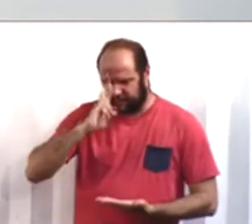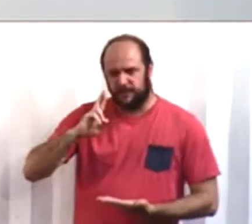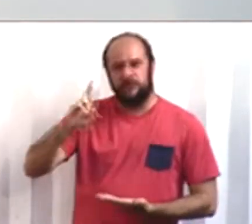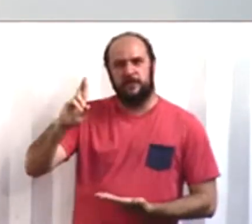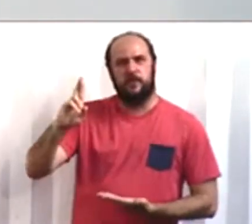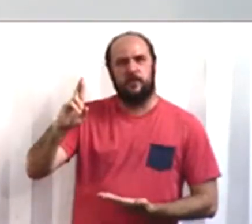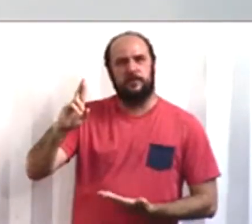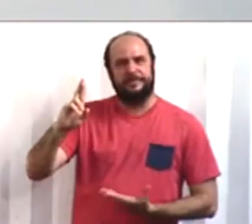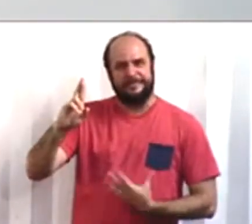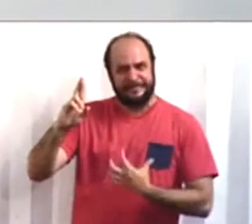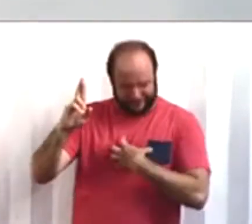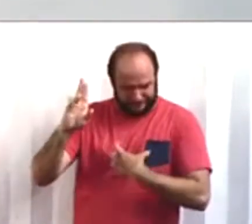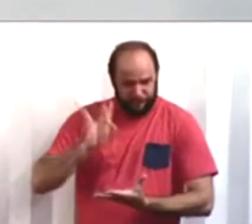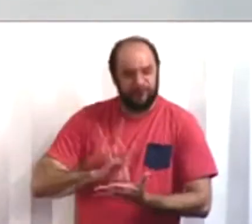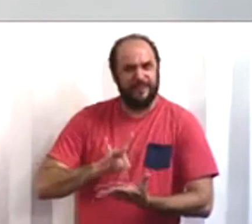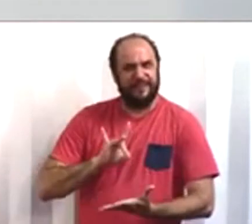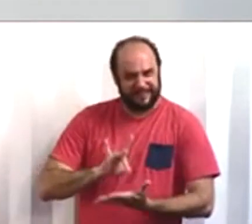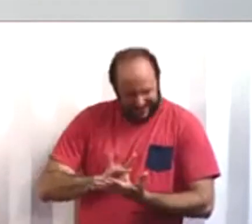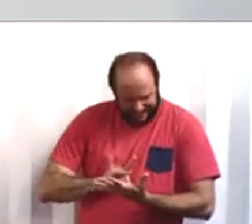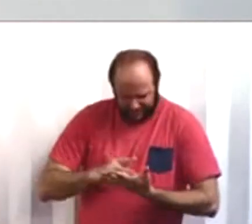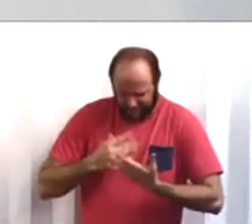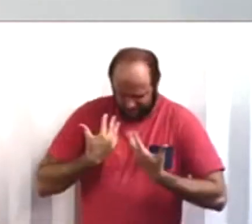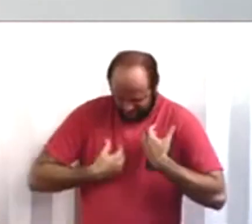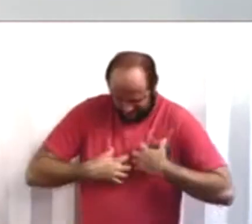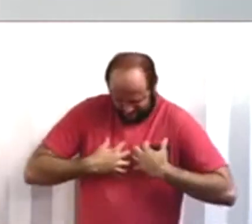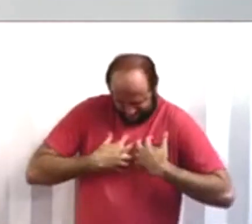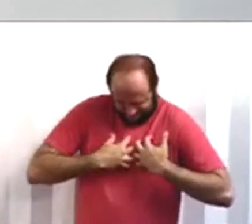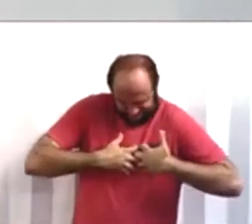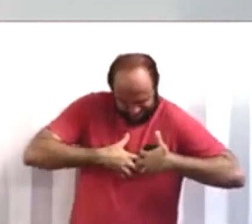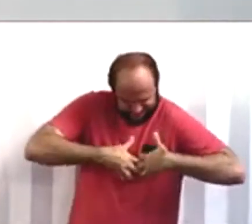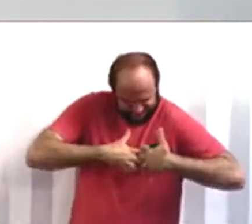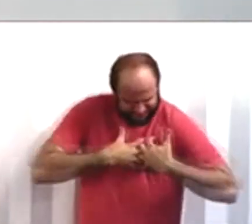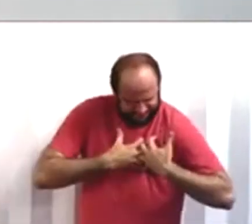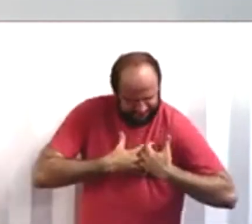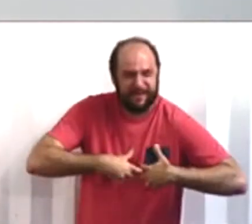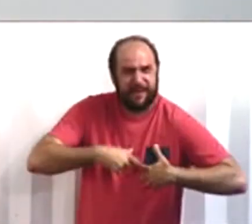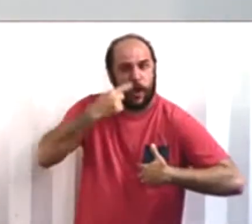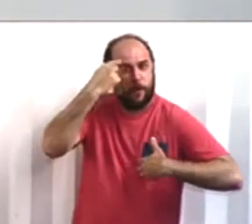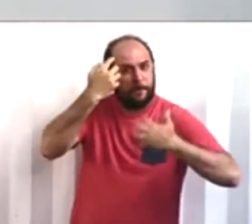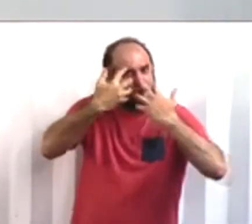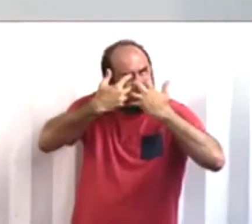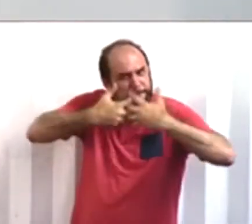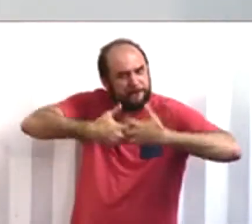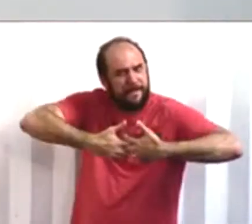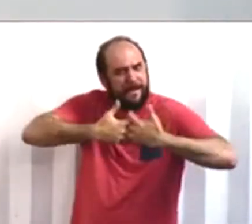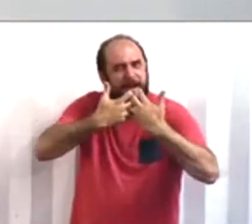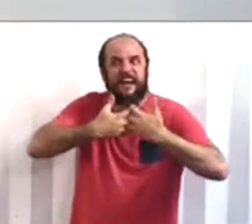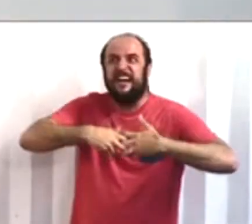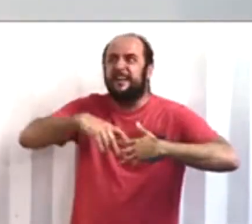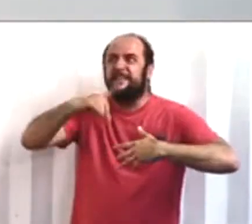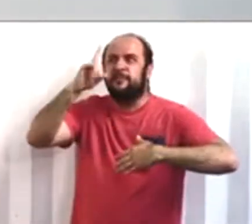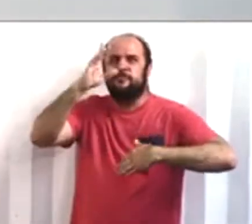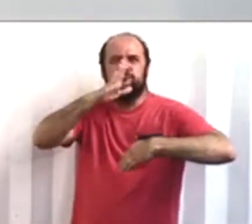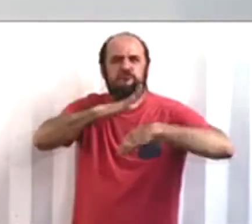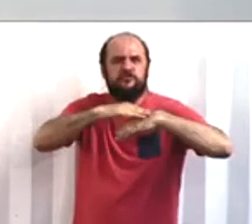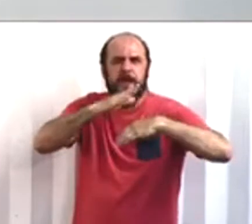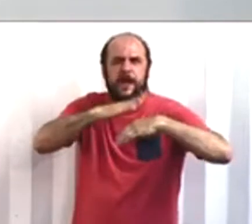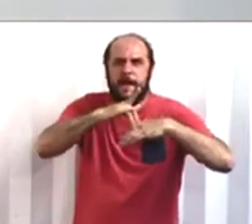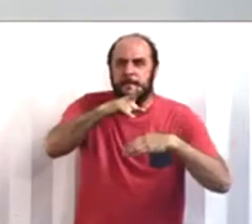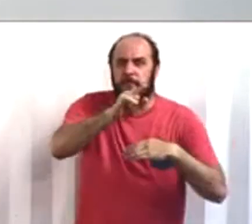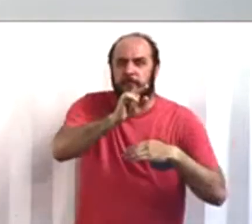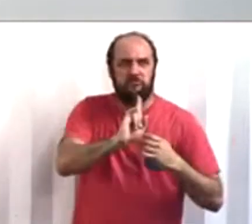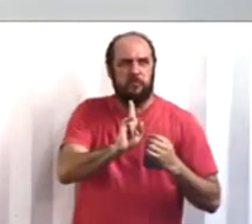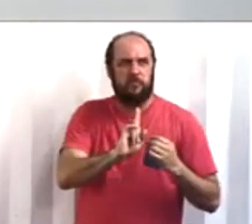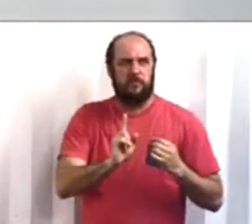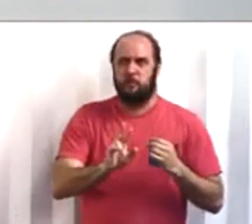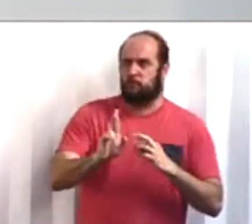algo possa estar verdadeiramente acontecendo dentro de você pela consciência que você foi chamado não para ter todas